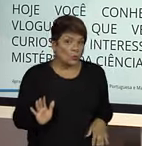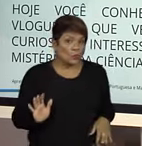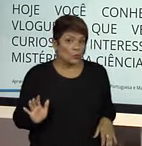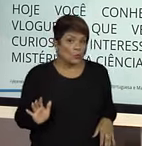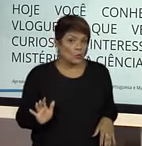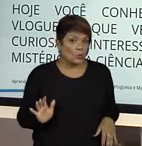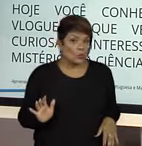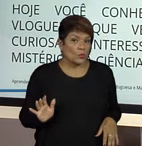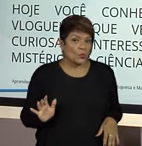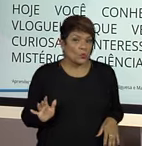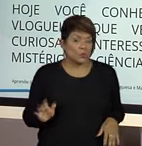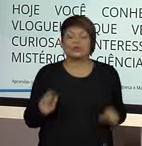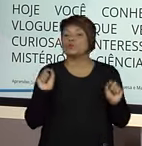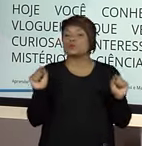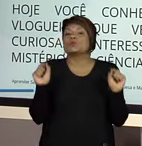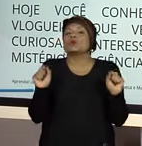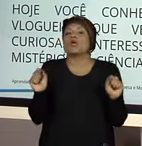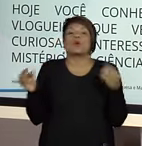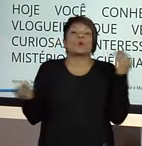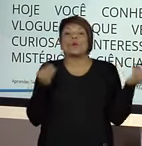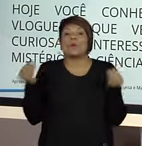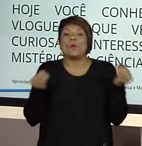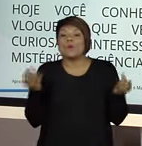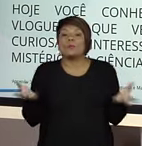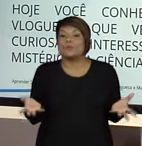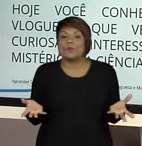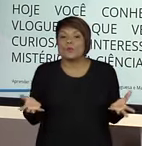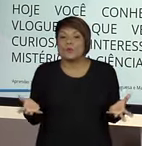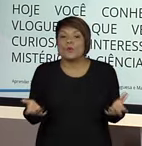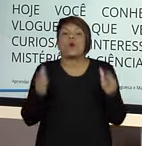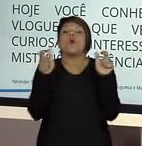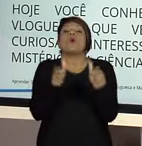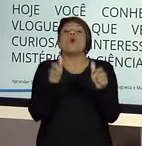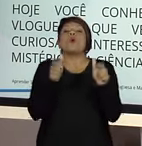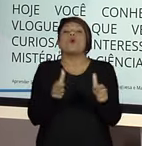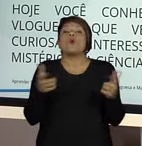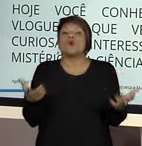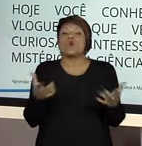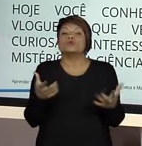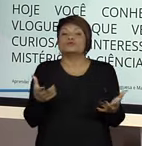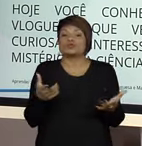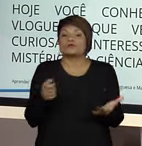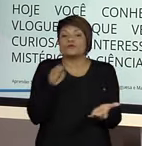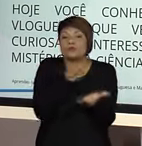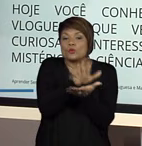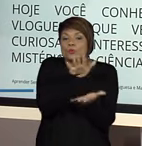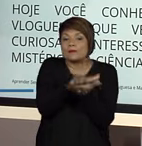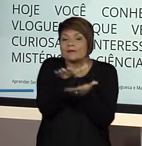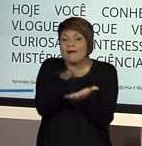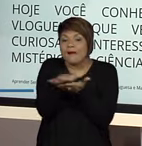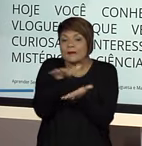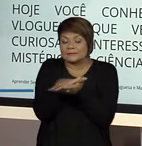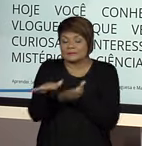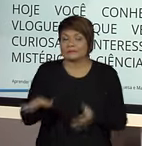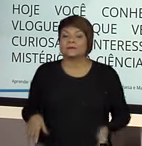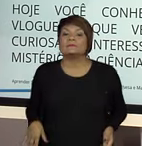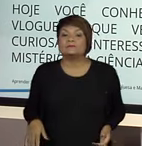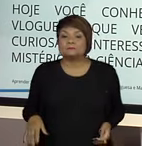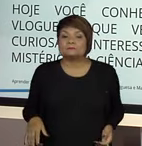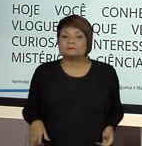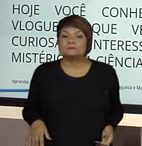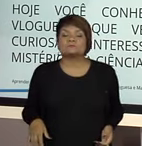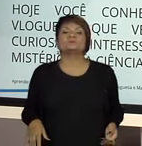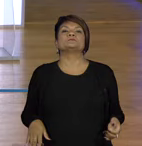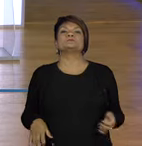entrevista? Do quê? Como foi? Onde que ela foi publicada? Me conta.